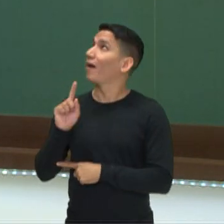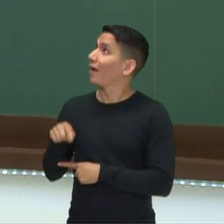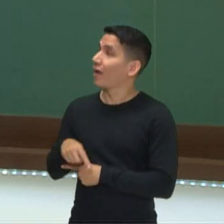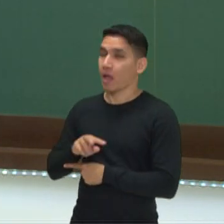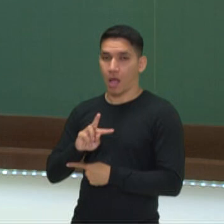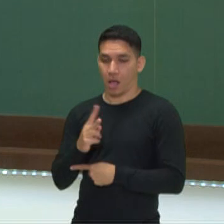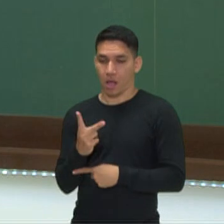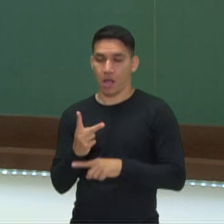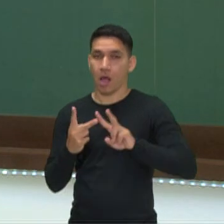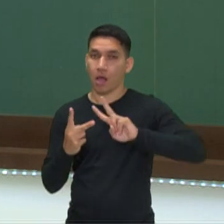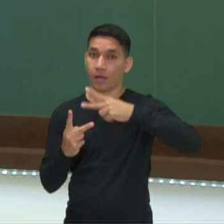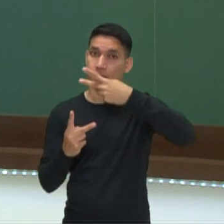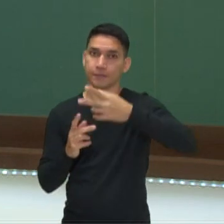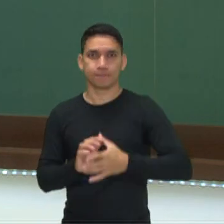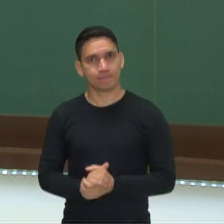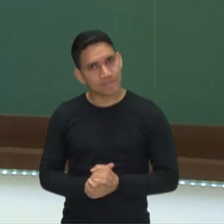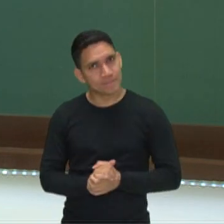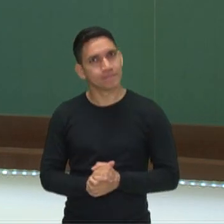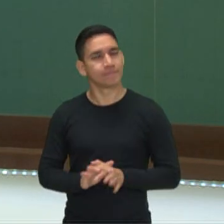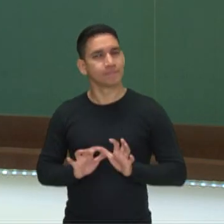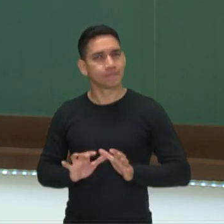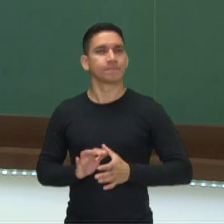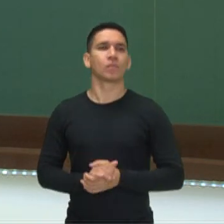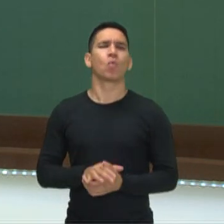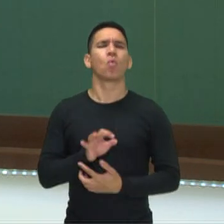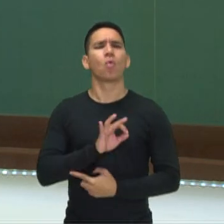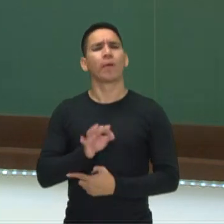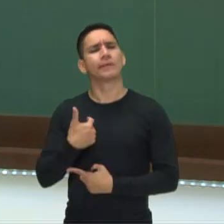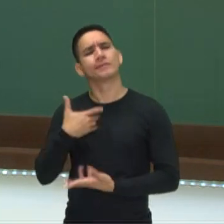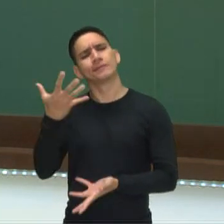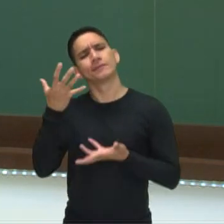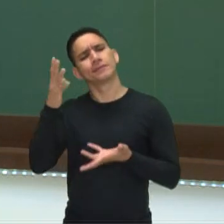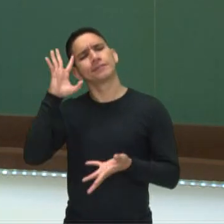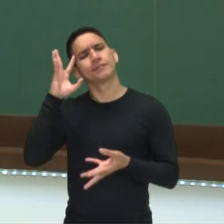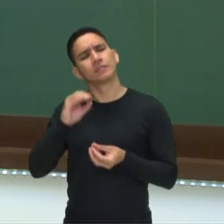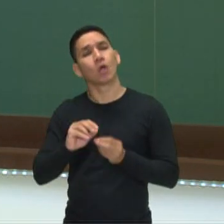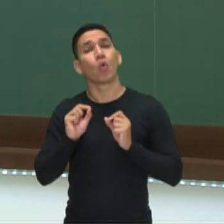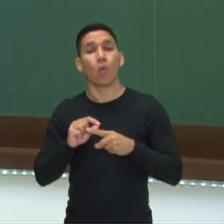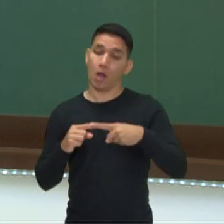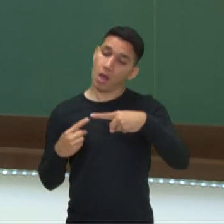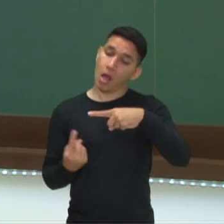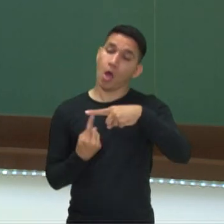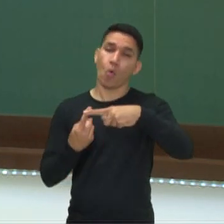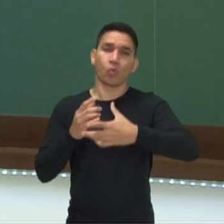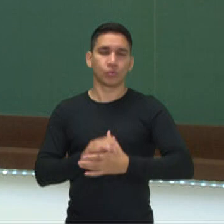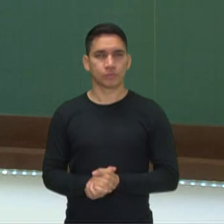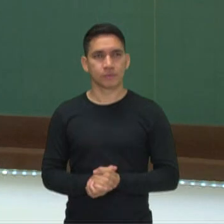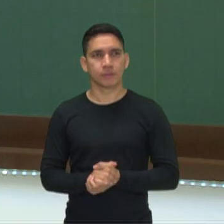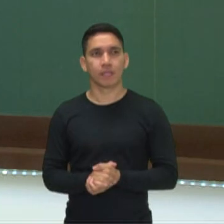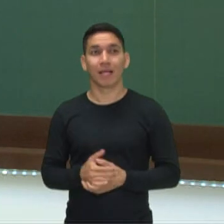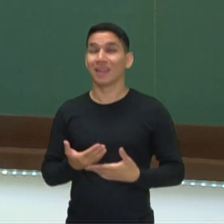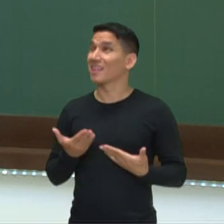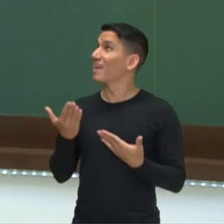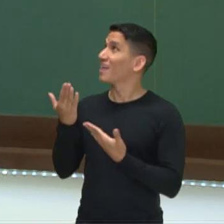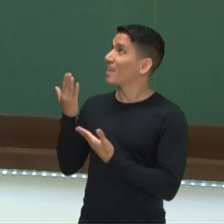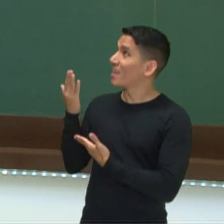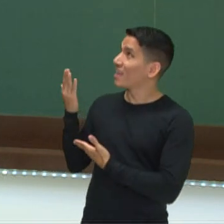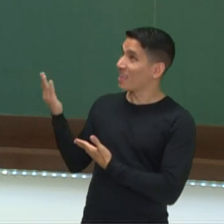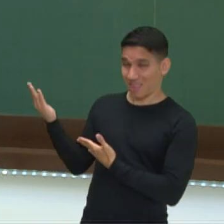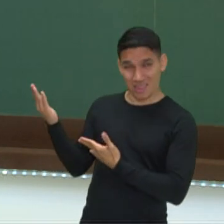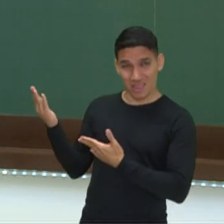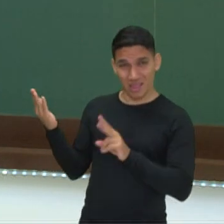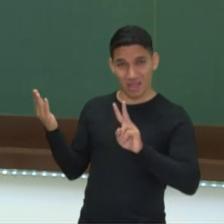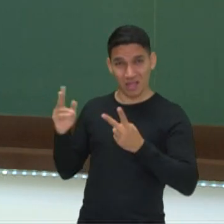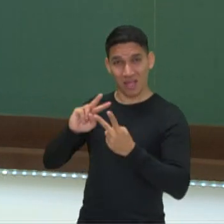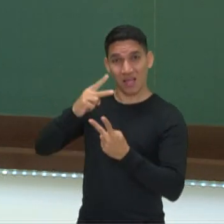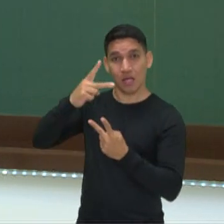altura ao quadrado. Pois muito bem, eu quero saber a altura. Então, essa altura aqui que está dividindo, eu